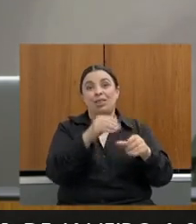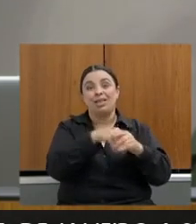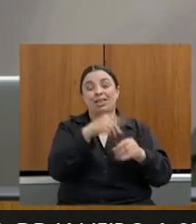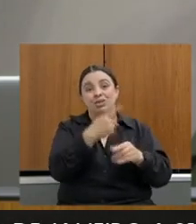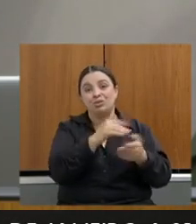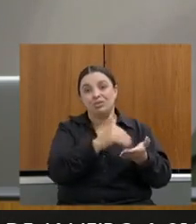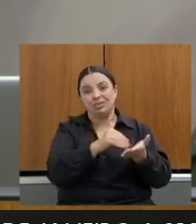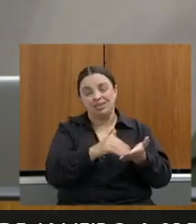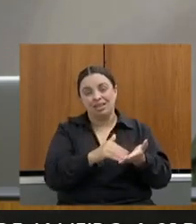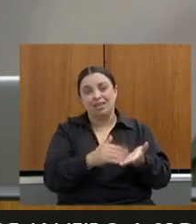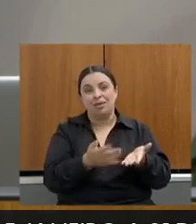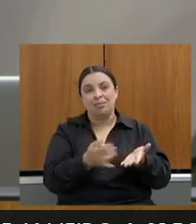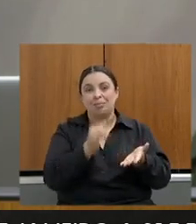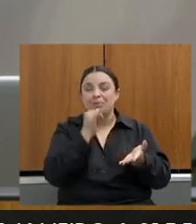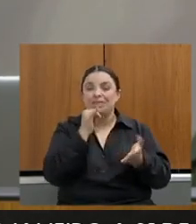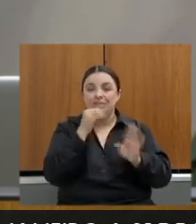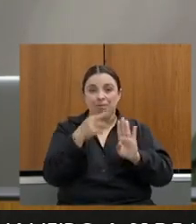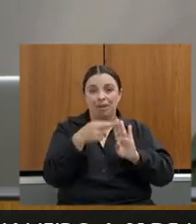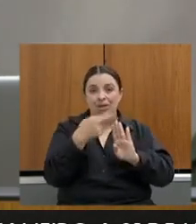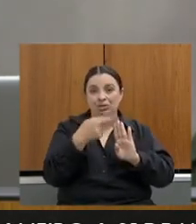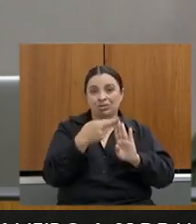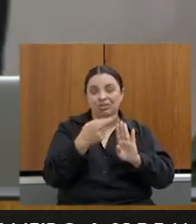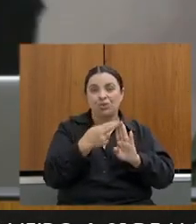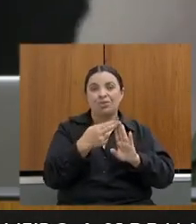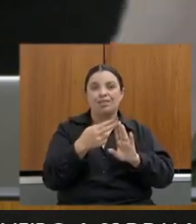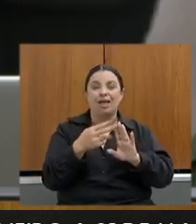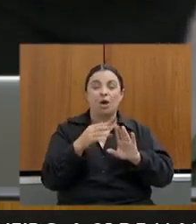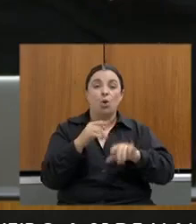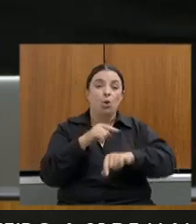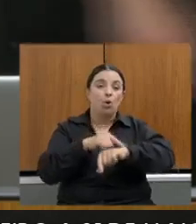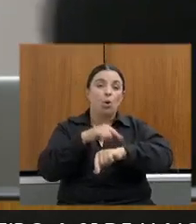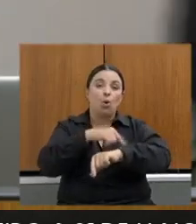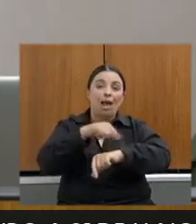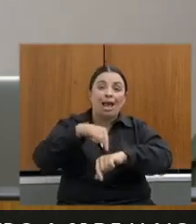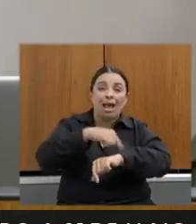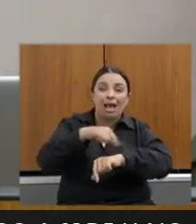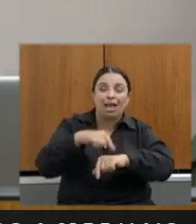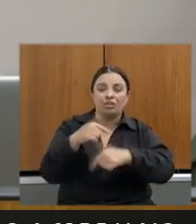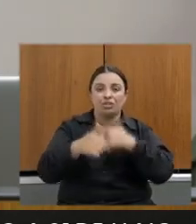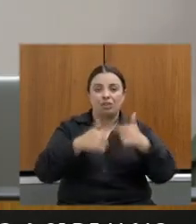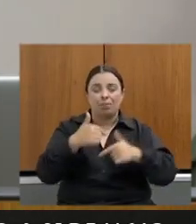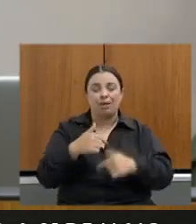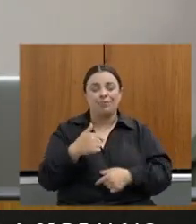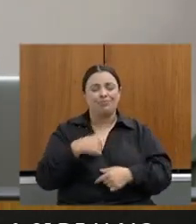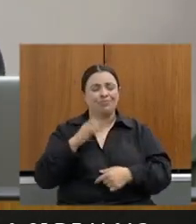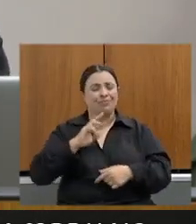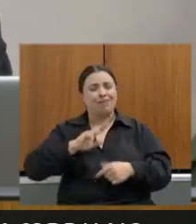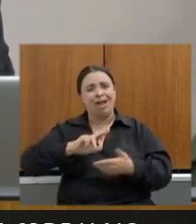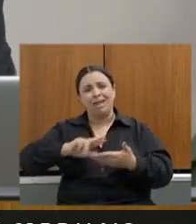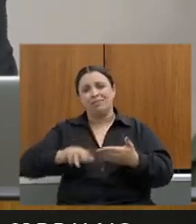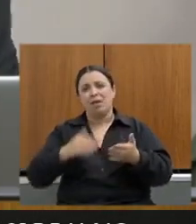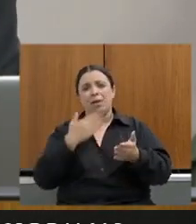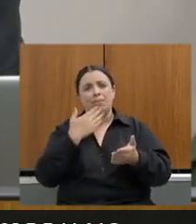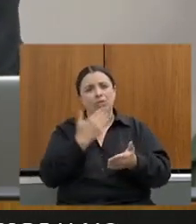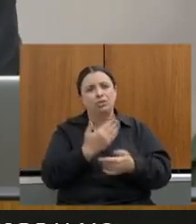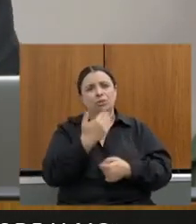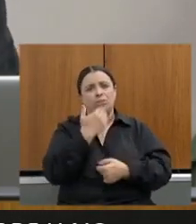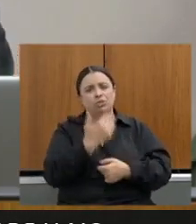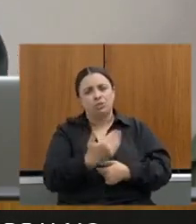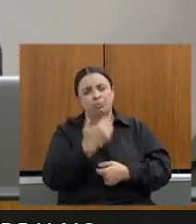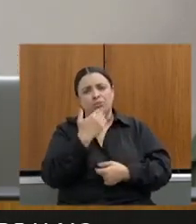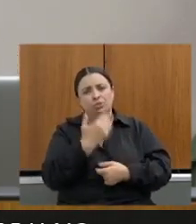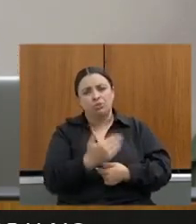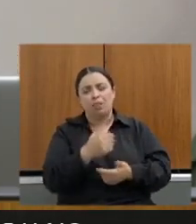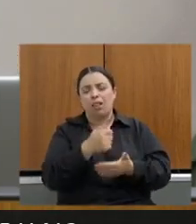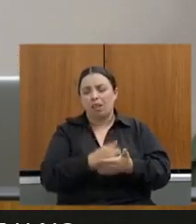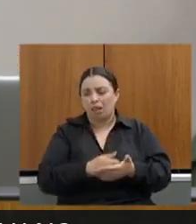da carga horária por diversas vezes esse zero trocentos milhões de pedidos aqui é para que a gente pudesse